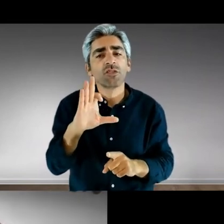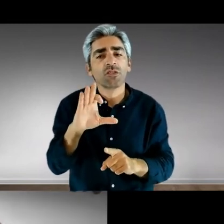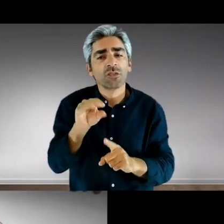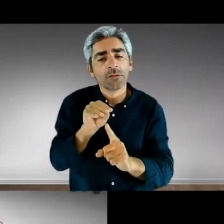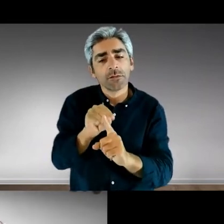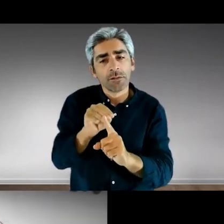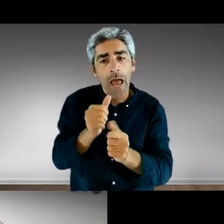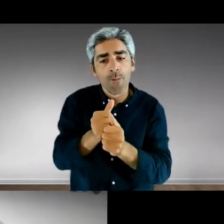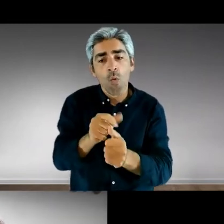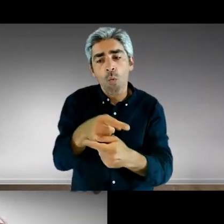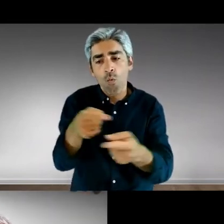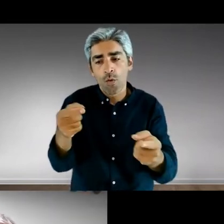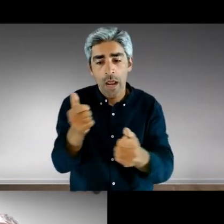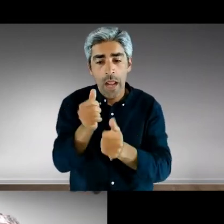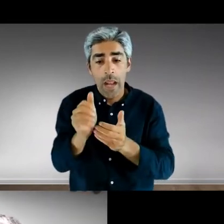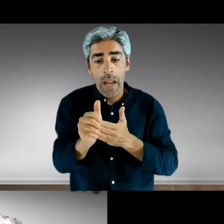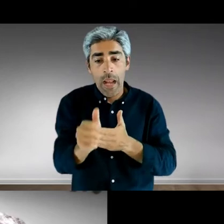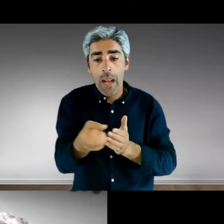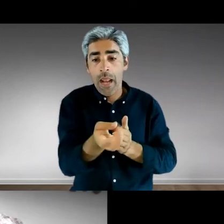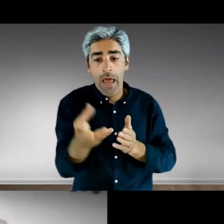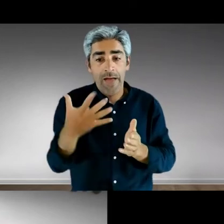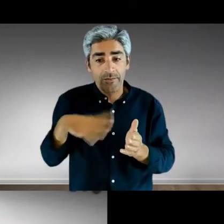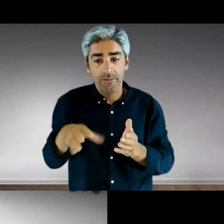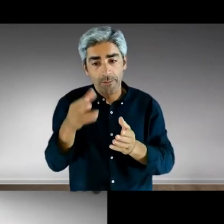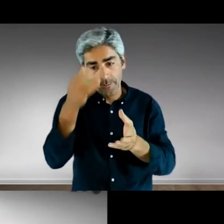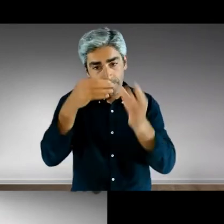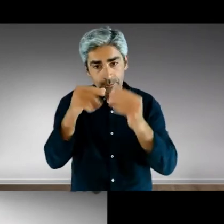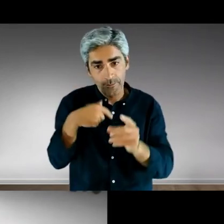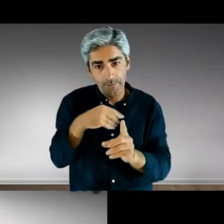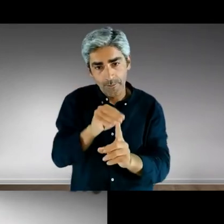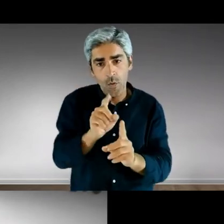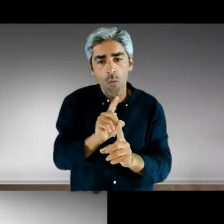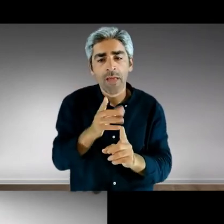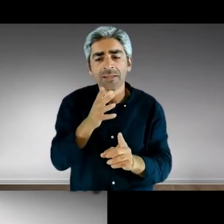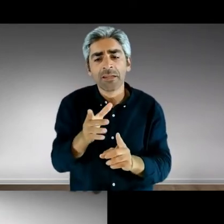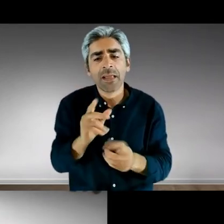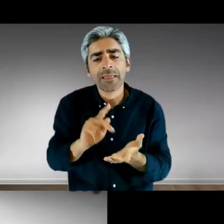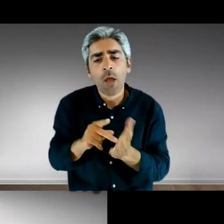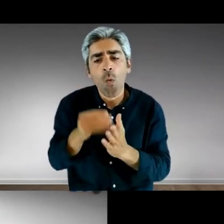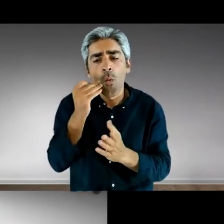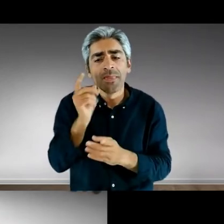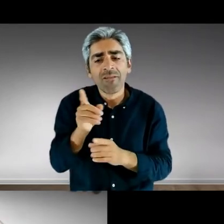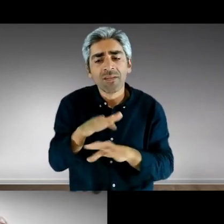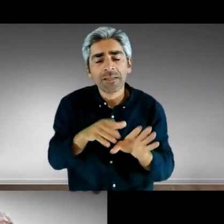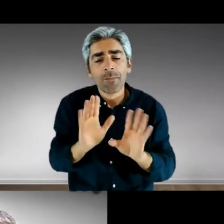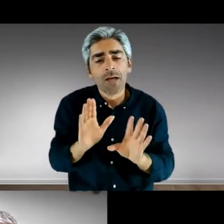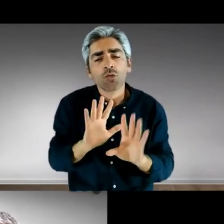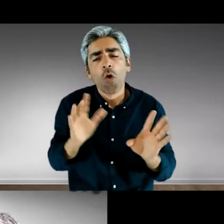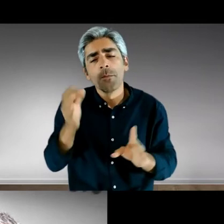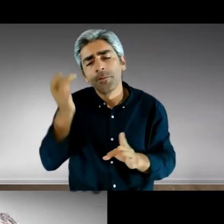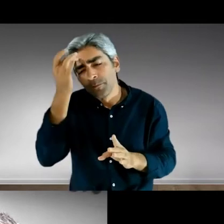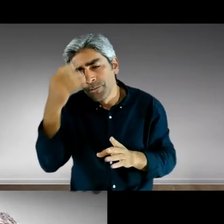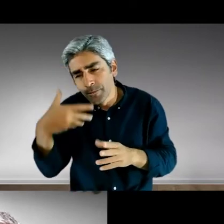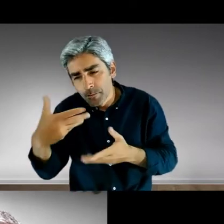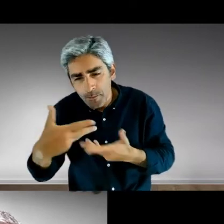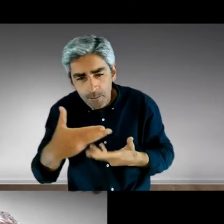apoiar o líder, não no sentido de lhe dizer tecnicamente como é que deveria fazer as coisas, mas indagar e aferir se